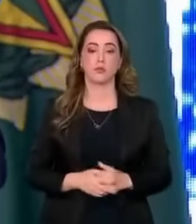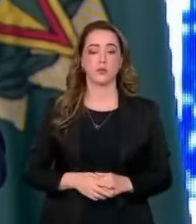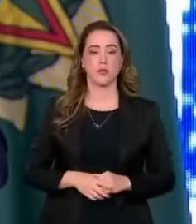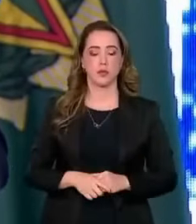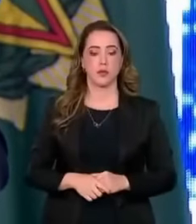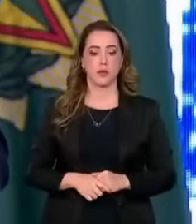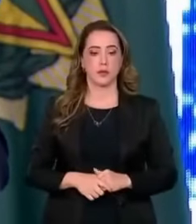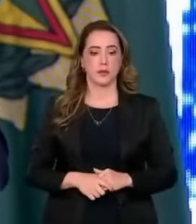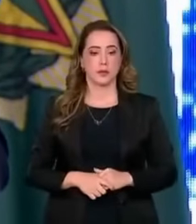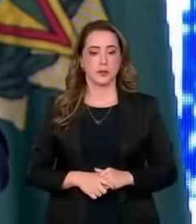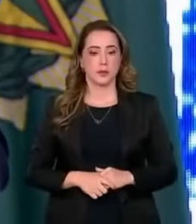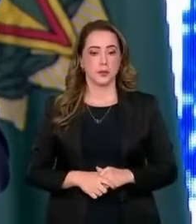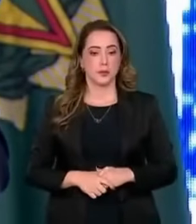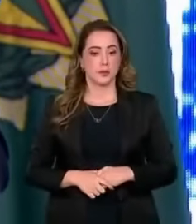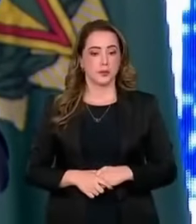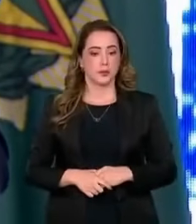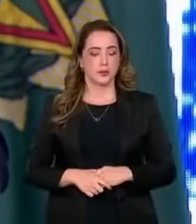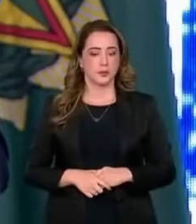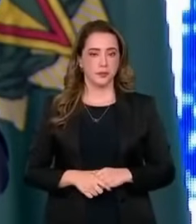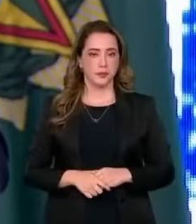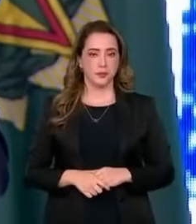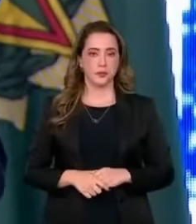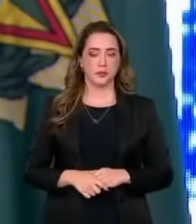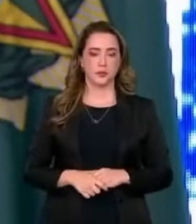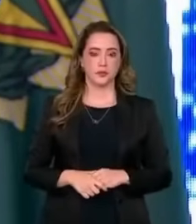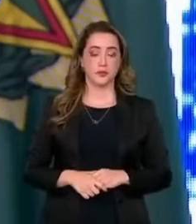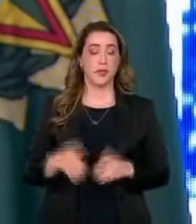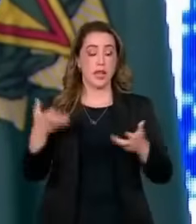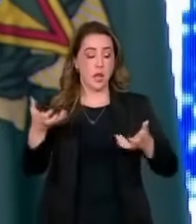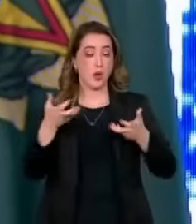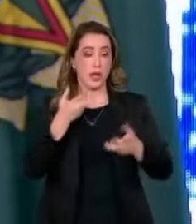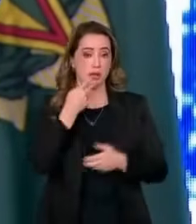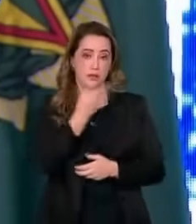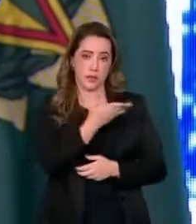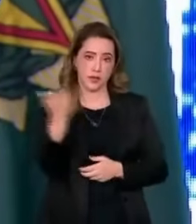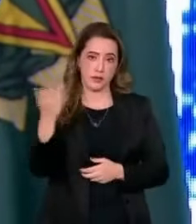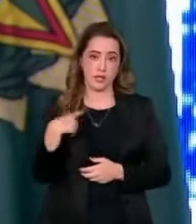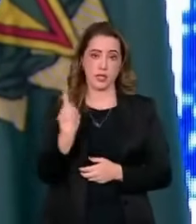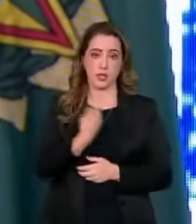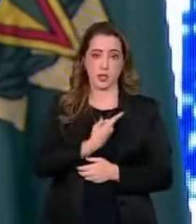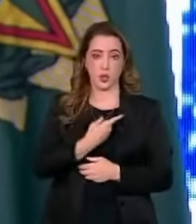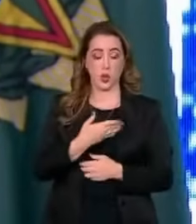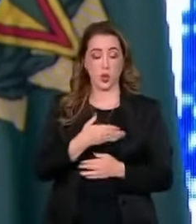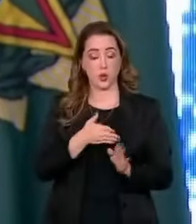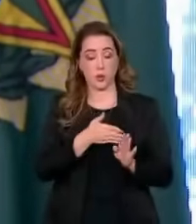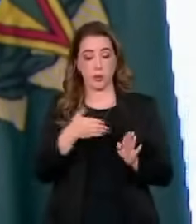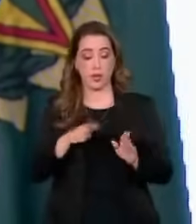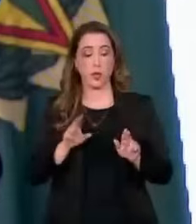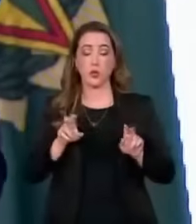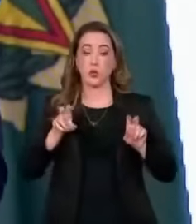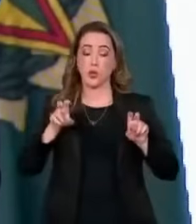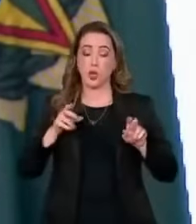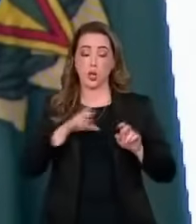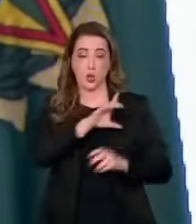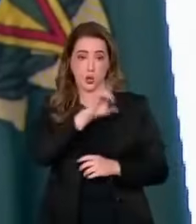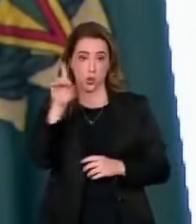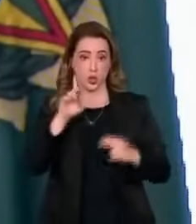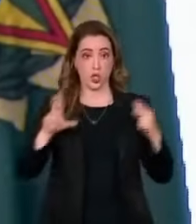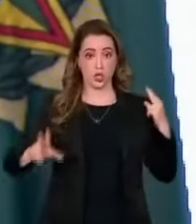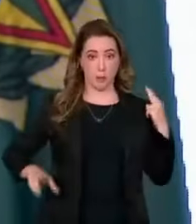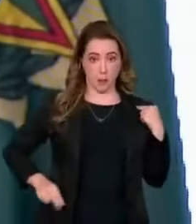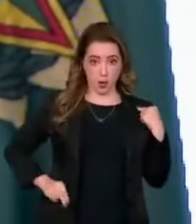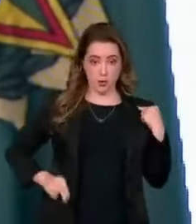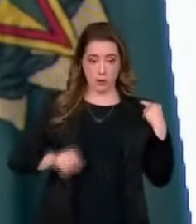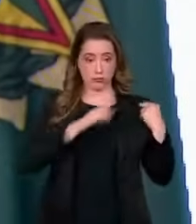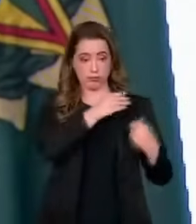Eu queria dizer para vocês que a tomada de posse nossa no dia 1º de janeiro, subindo com um pouco